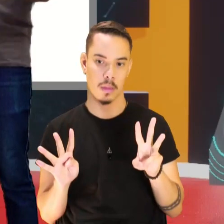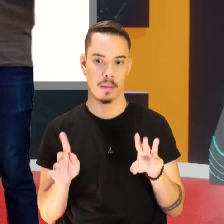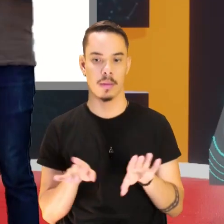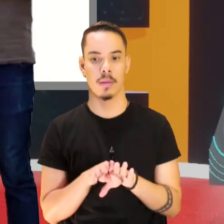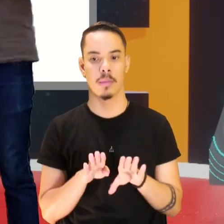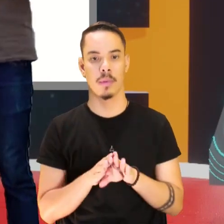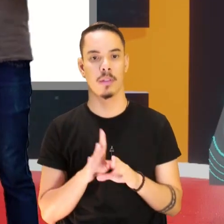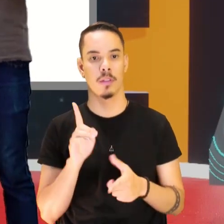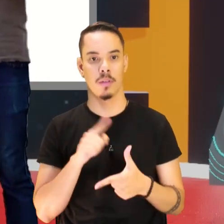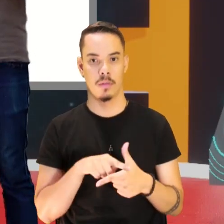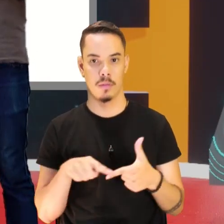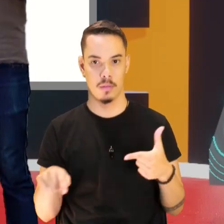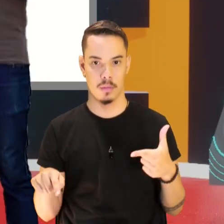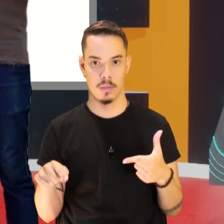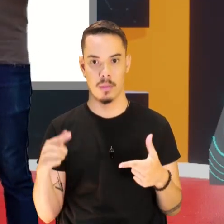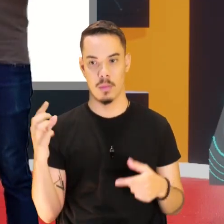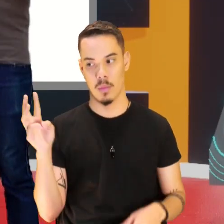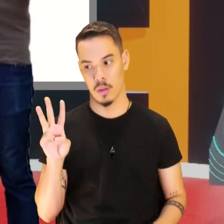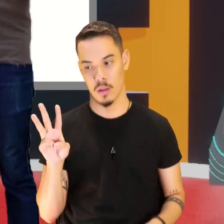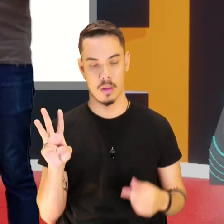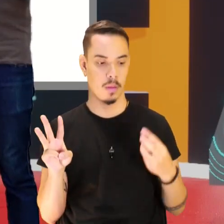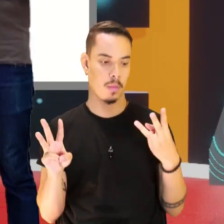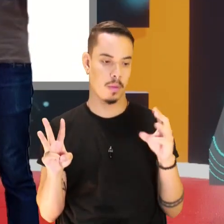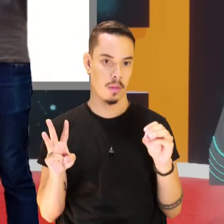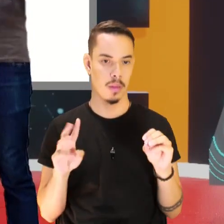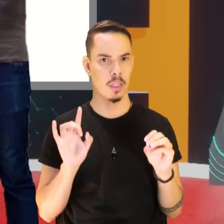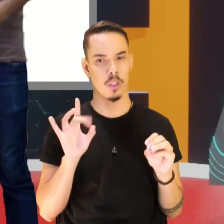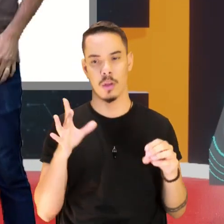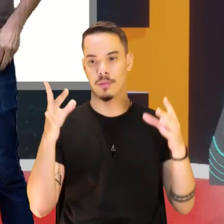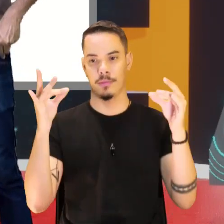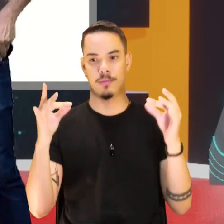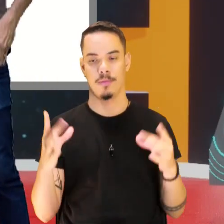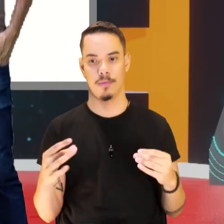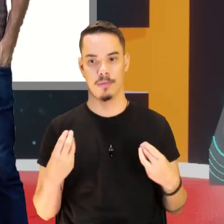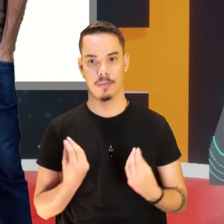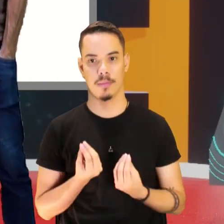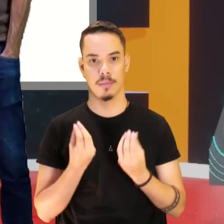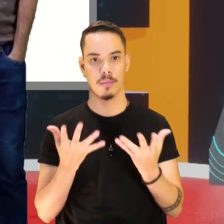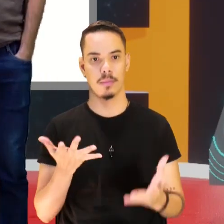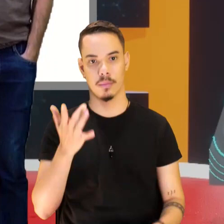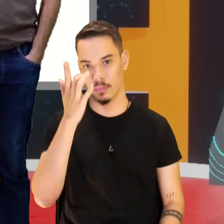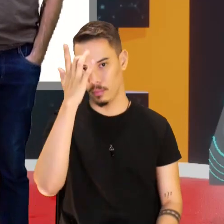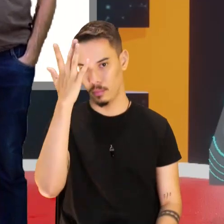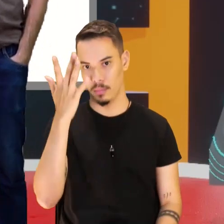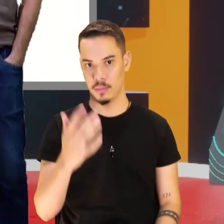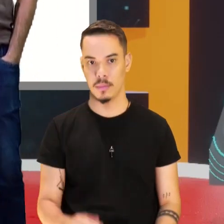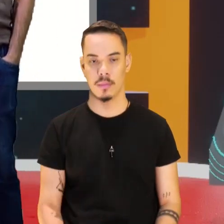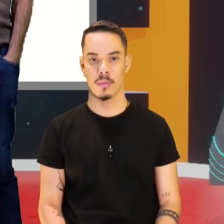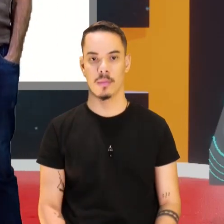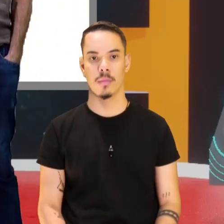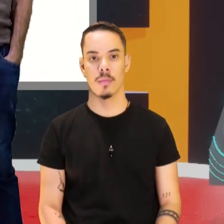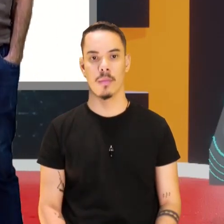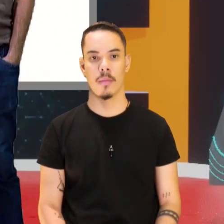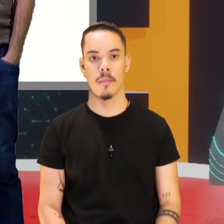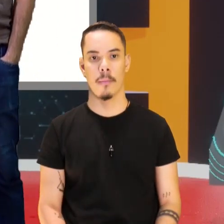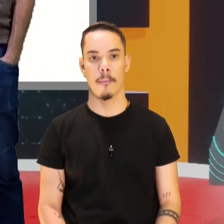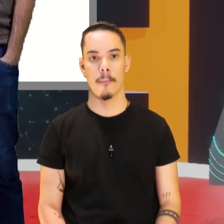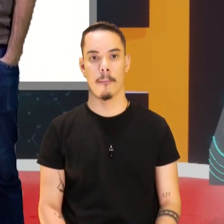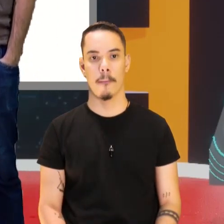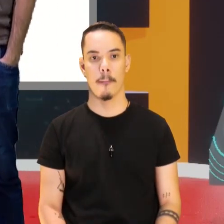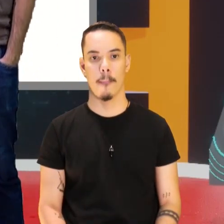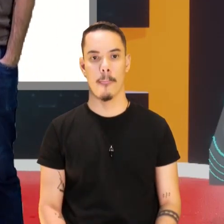dividir por três porque dividir por 30 São só detalhes para facilitar desse jeito e claro